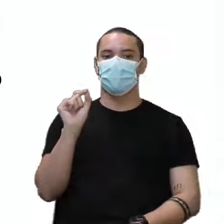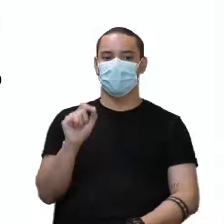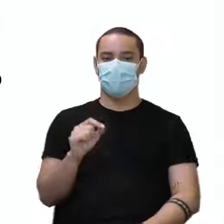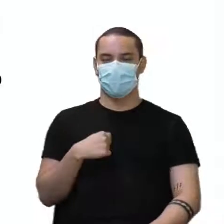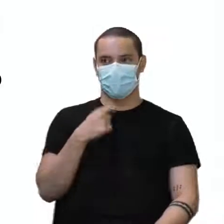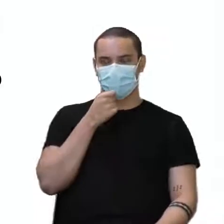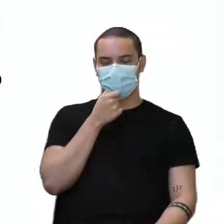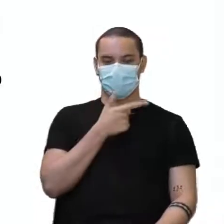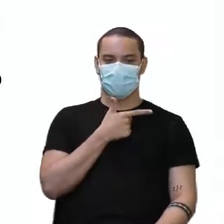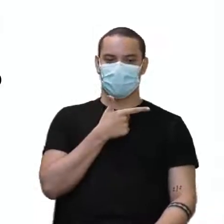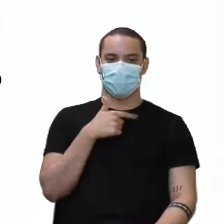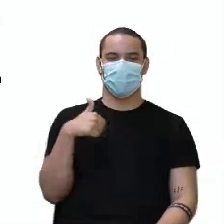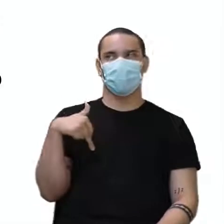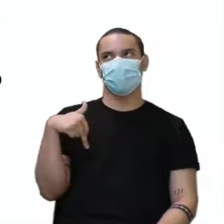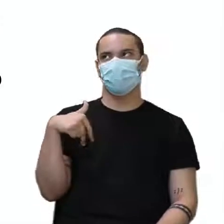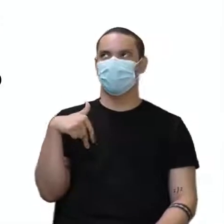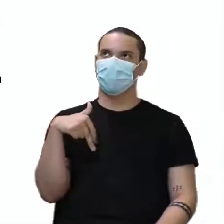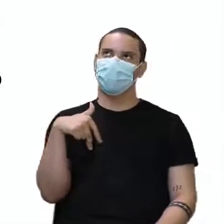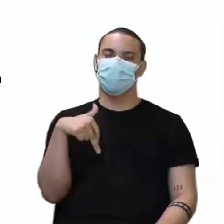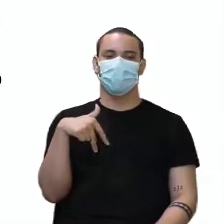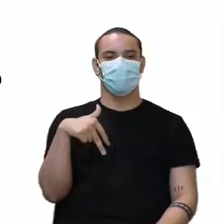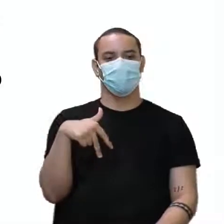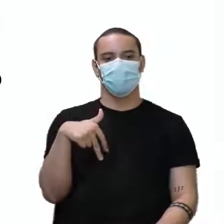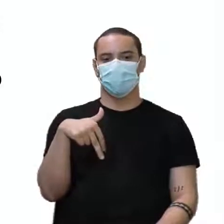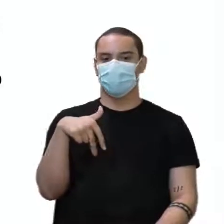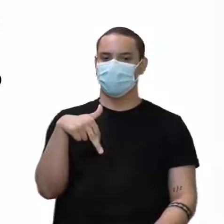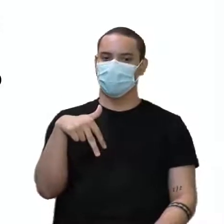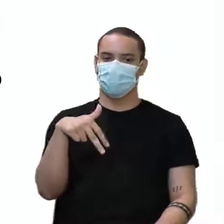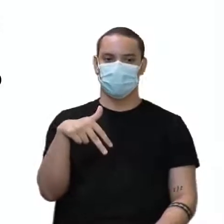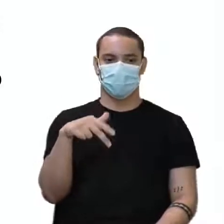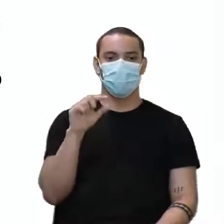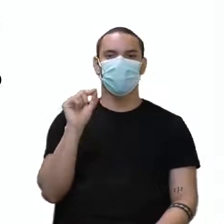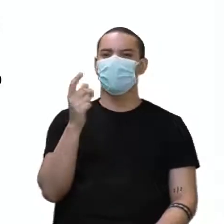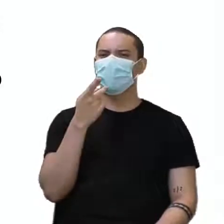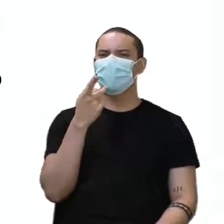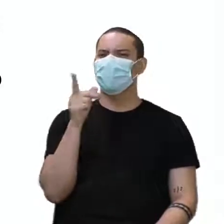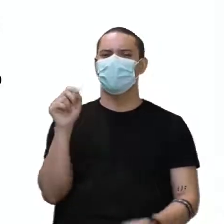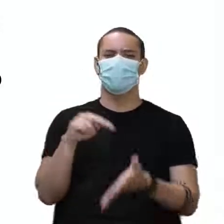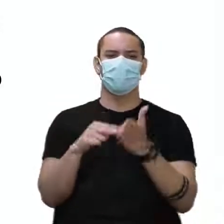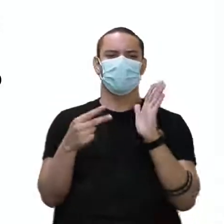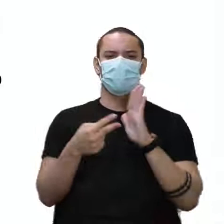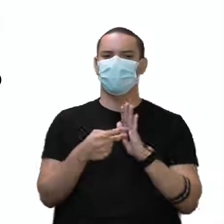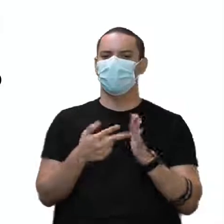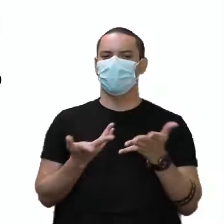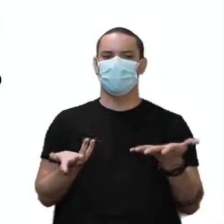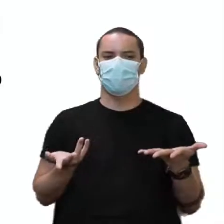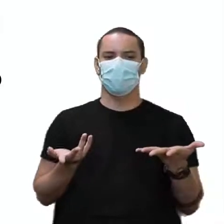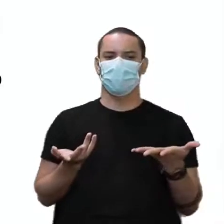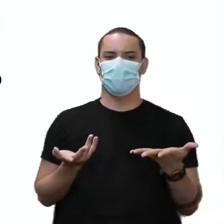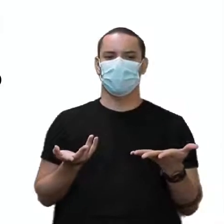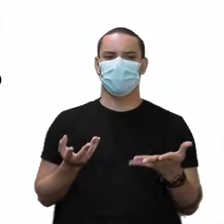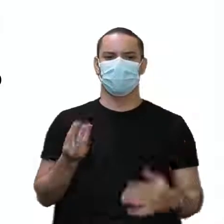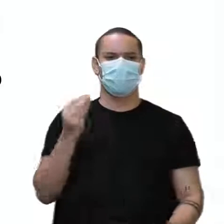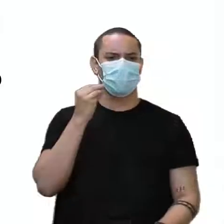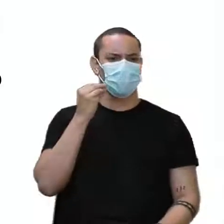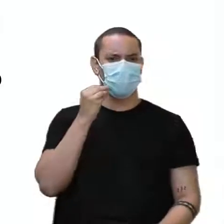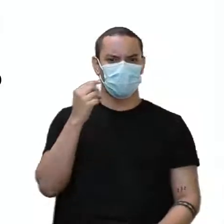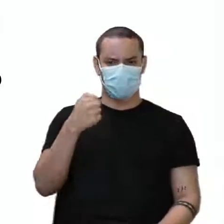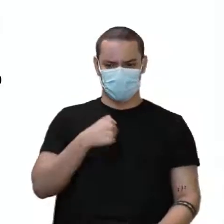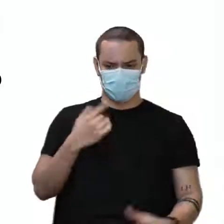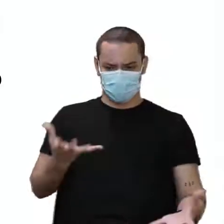eu acho engraçado o jeito que ela anda. Ela fala assim, obviously I did not gain 5 pounds. Obviamente eu não